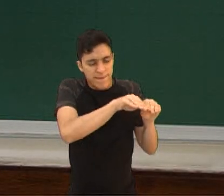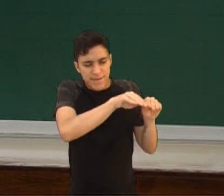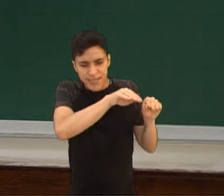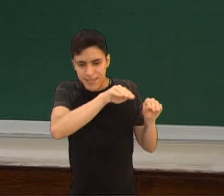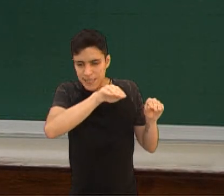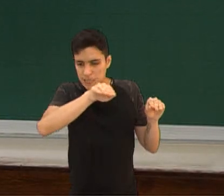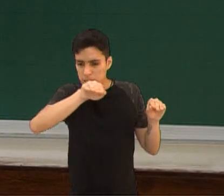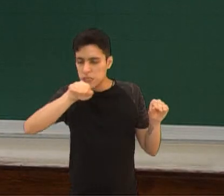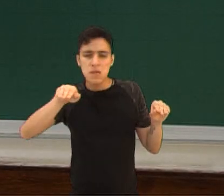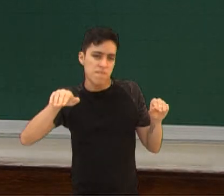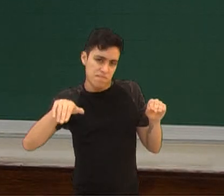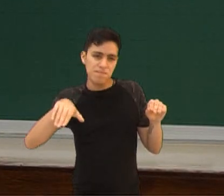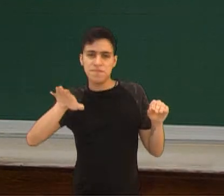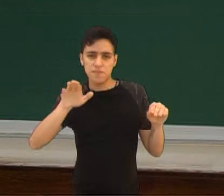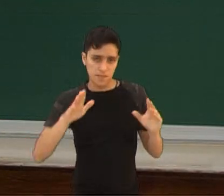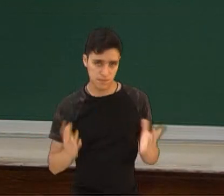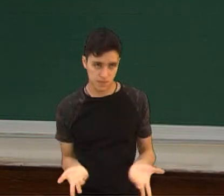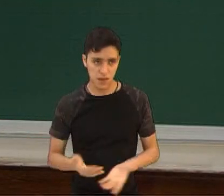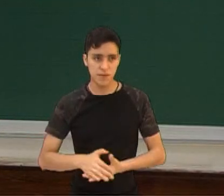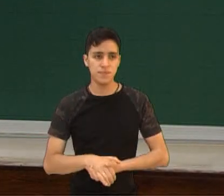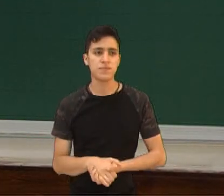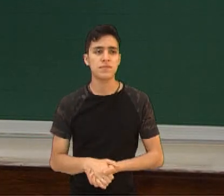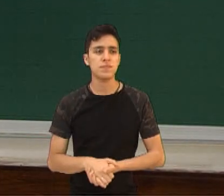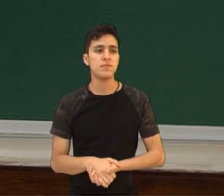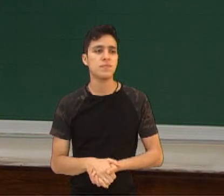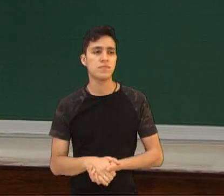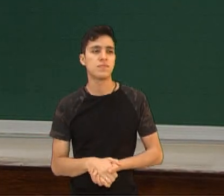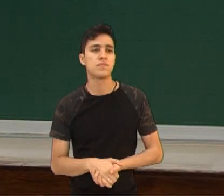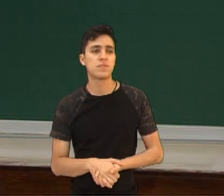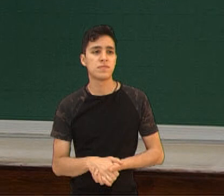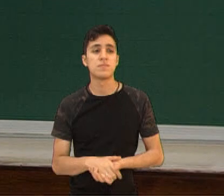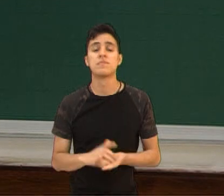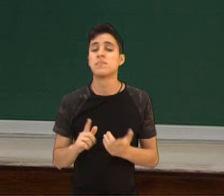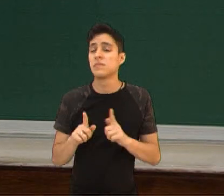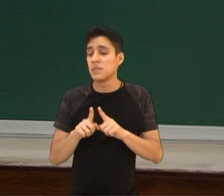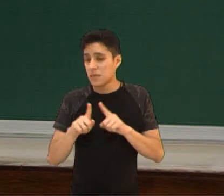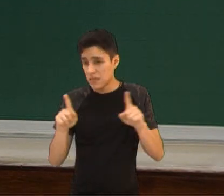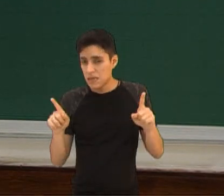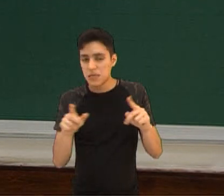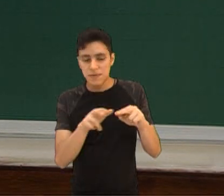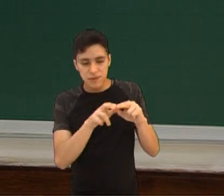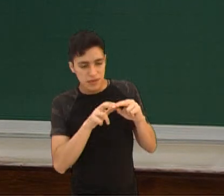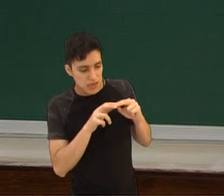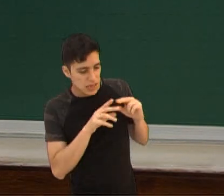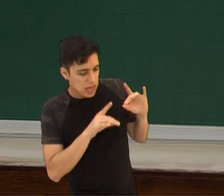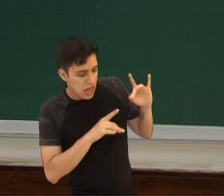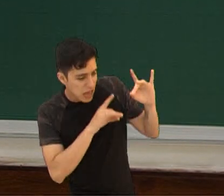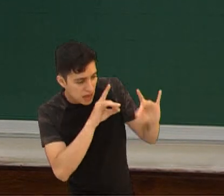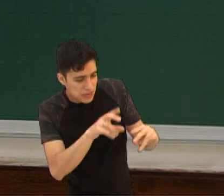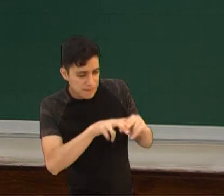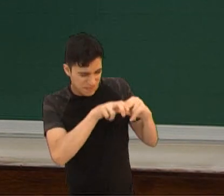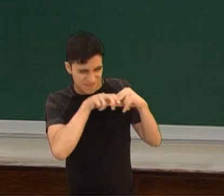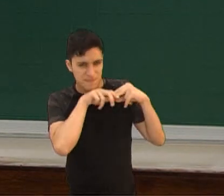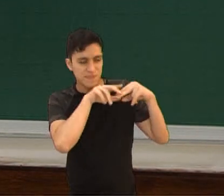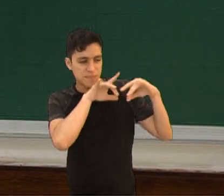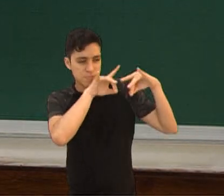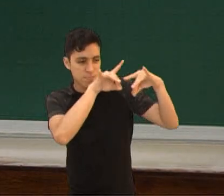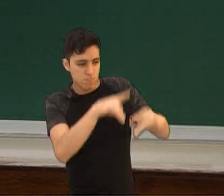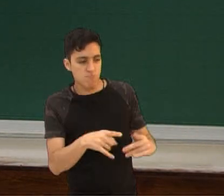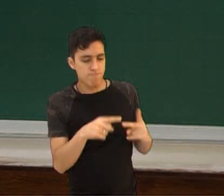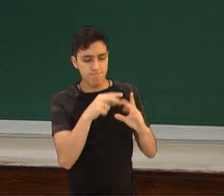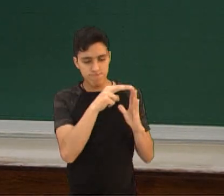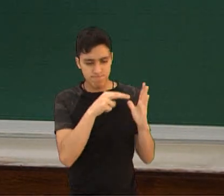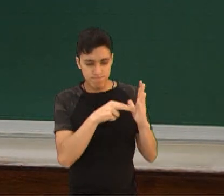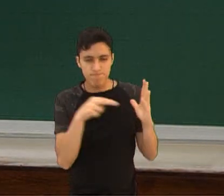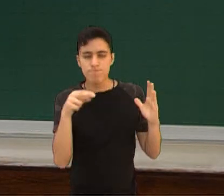transição demográfica, né, um equilíbrio populacional. Mas isso graças à Austrália, Nova Zelândia, que são os países que têm a maior parte da população,